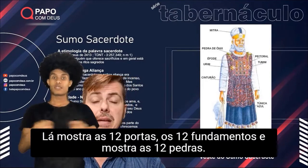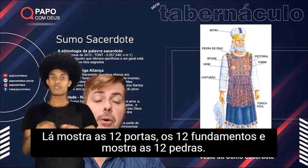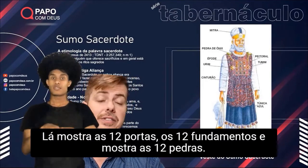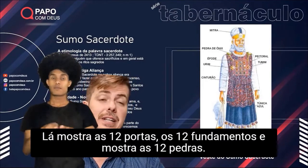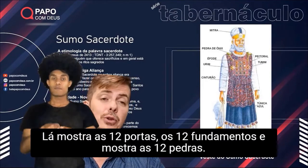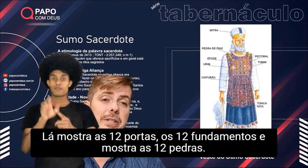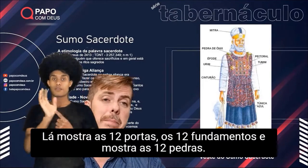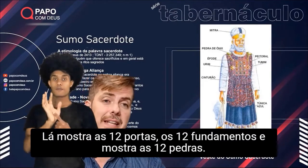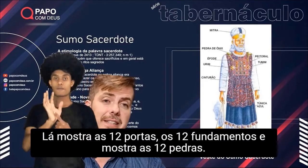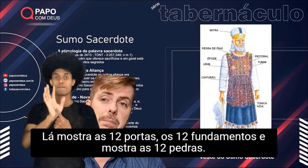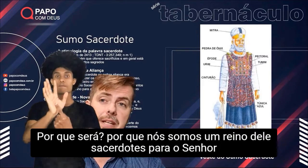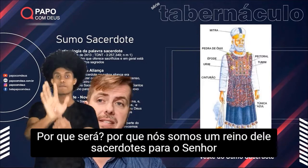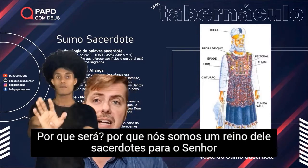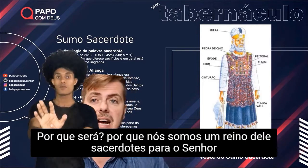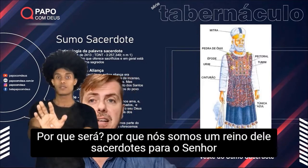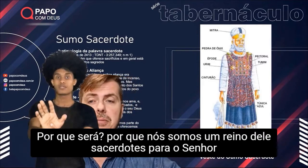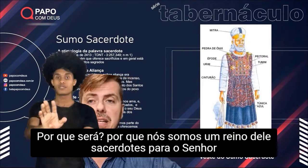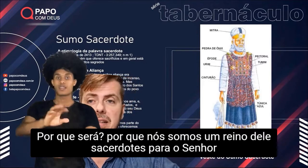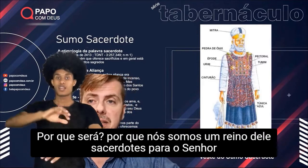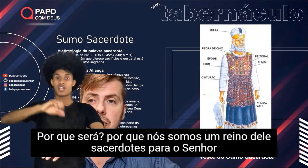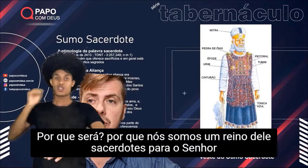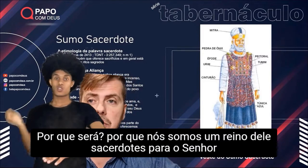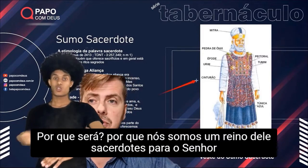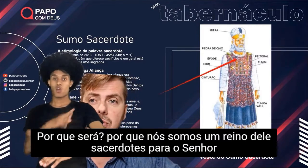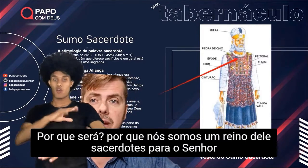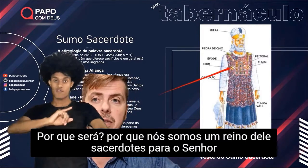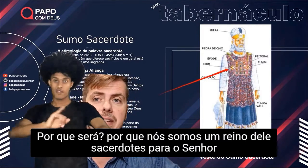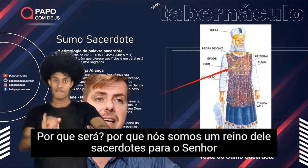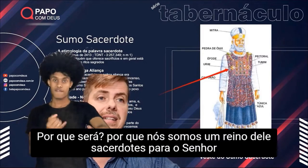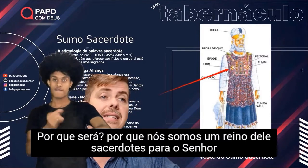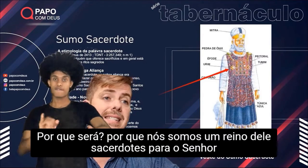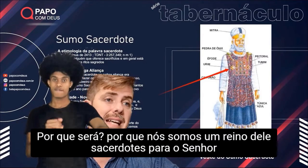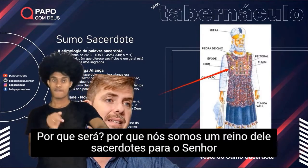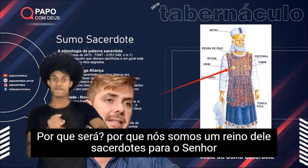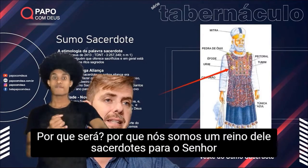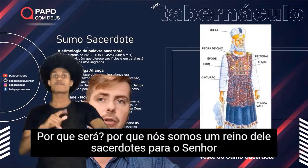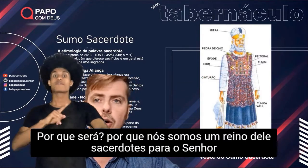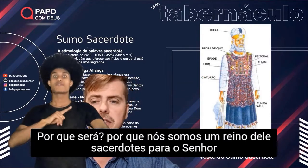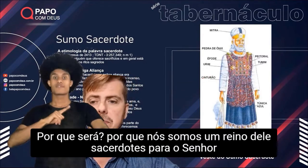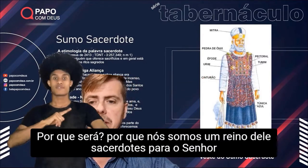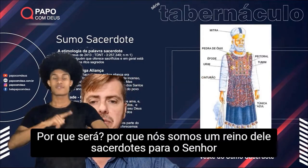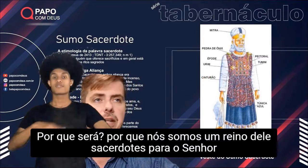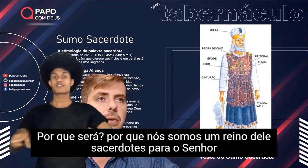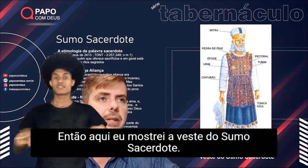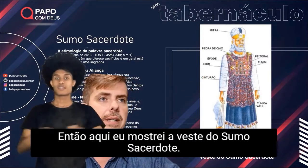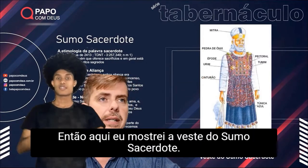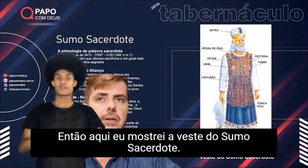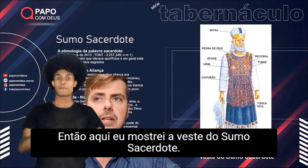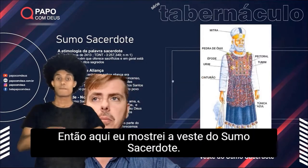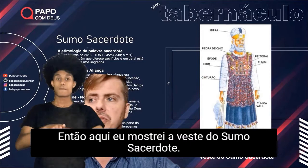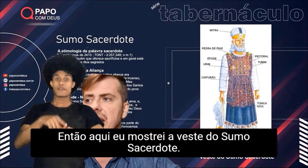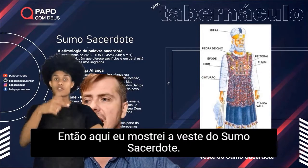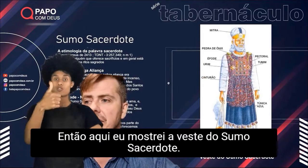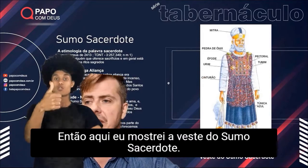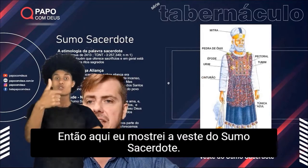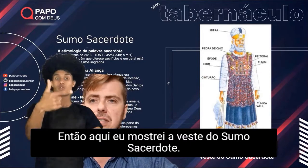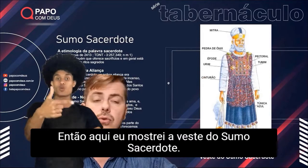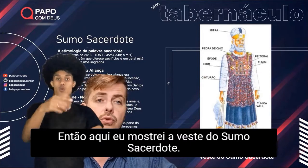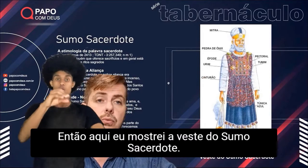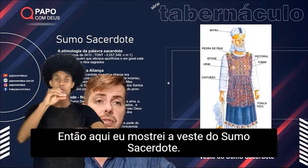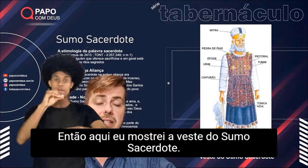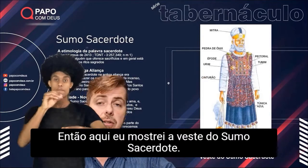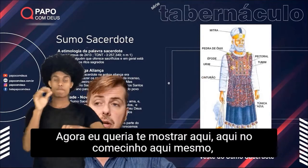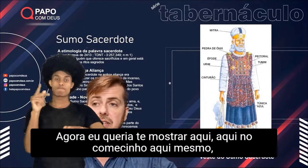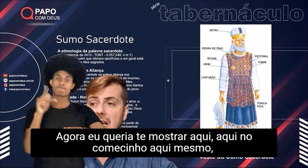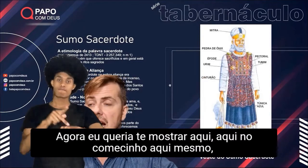fundamentos e mostra 12 pedras. Por que será? Porque nós somos um reino de sacerdotes para o Senhor. Então aqui eu mostrei a veste